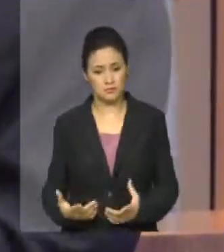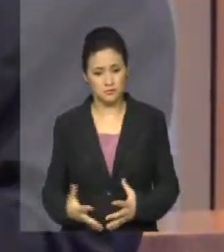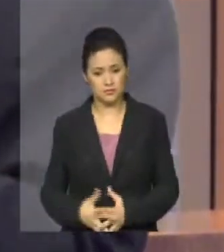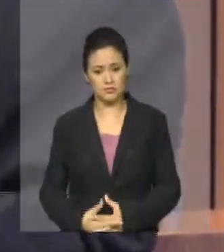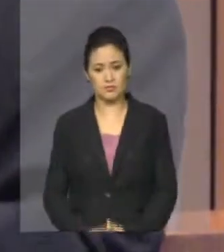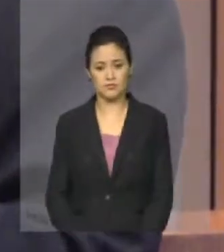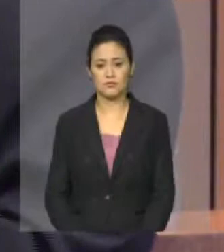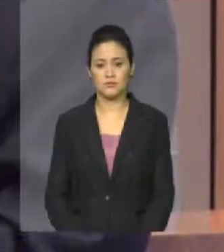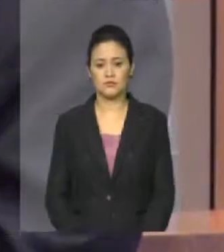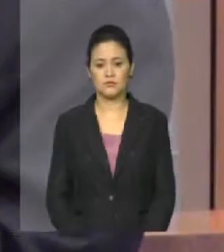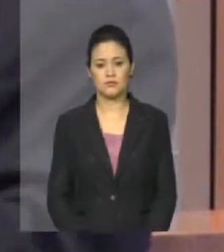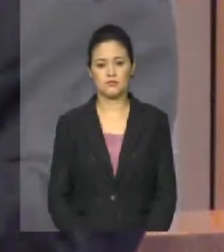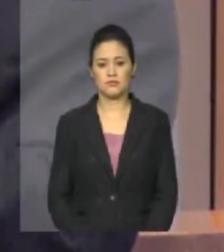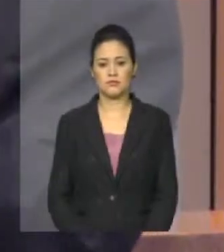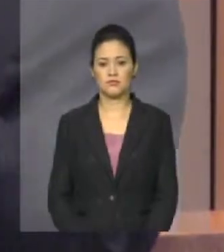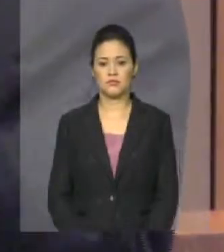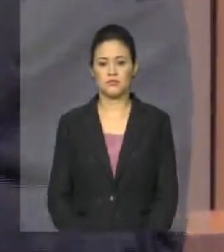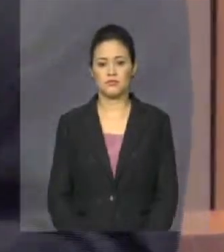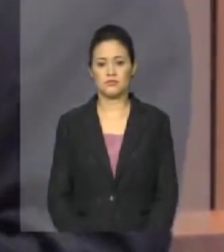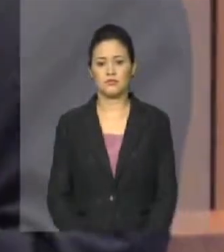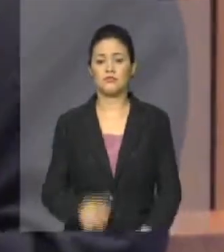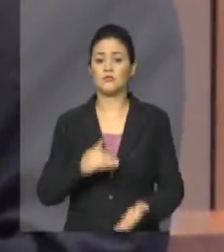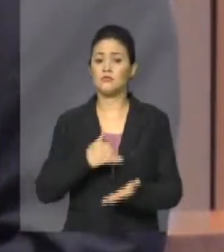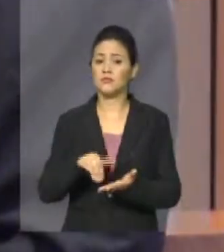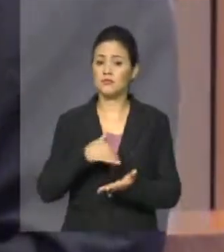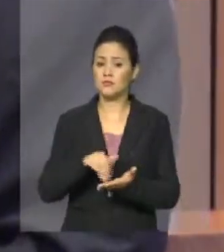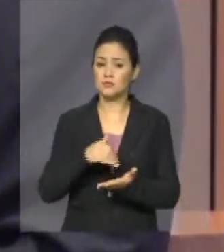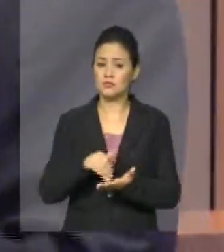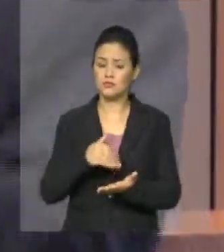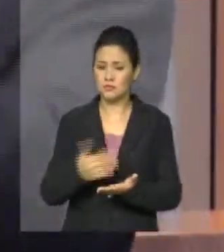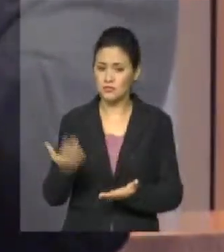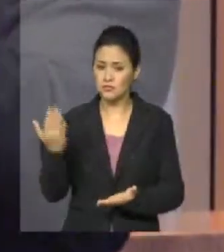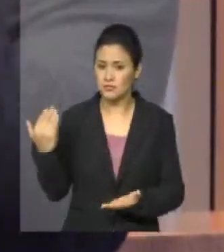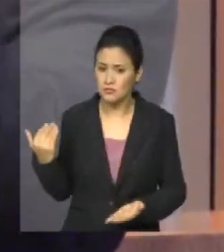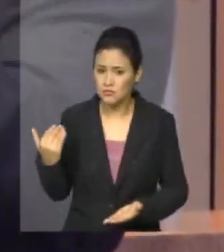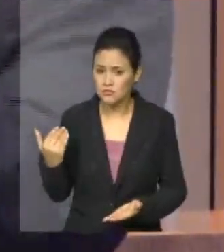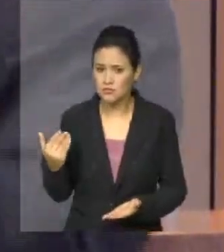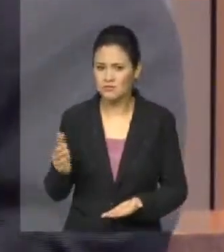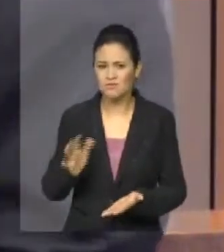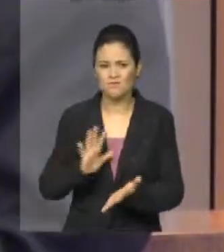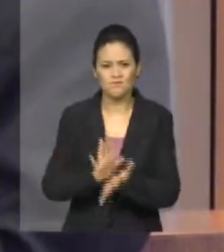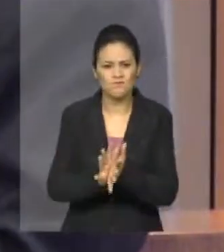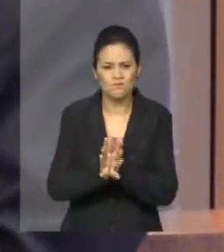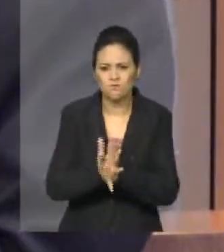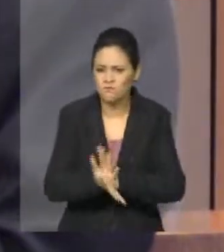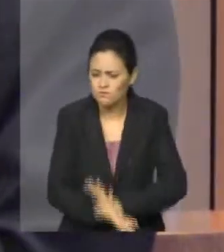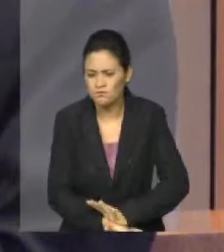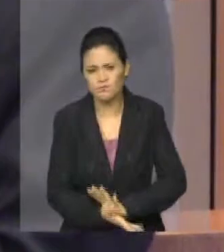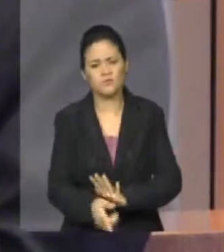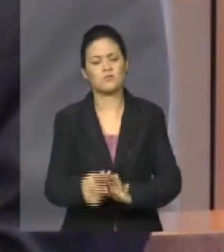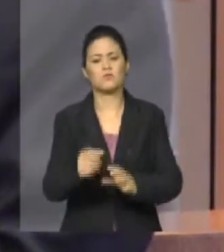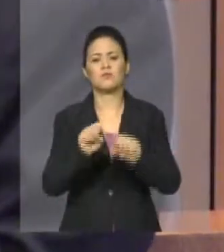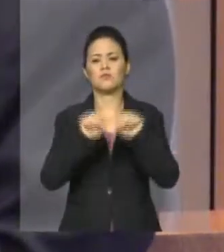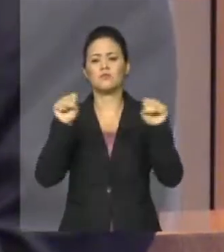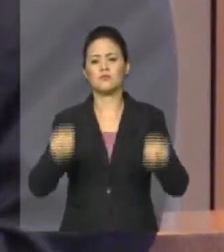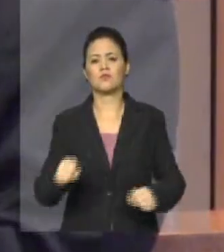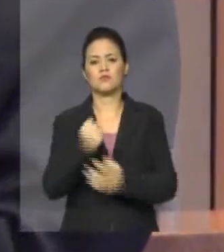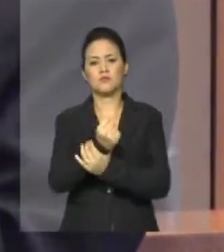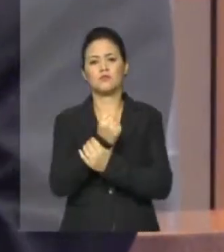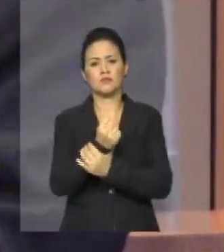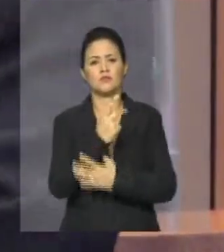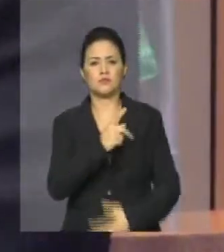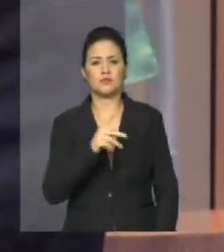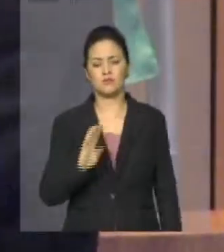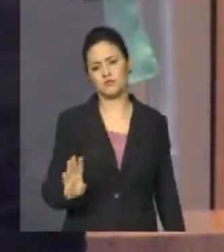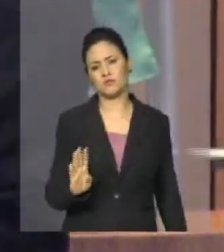o secretário anterior, ele destruiu o sistema de segurança pública, que estava numa situação privilegiada, e